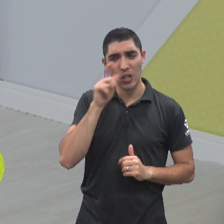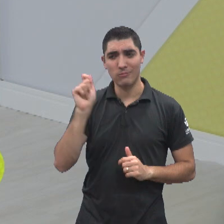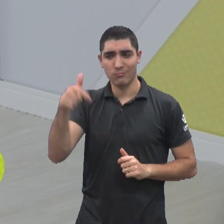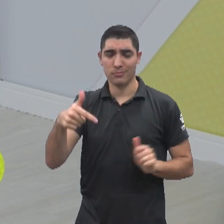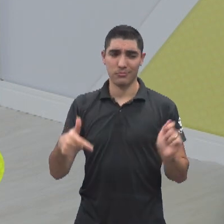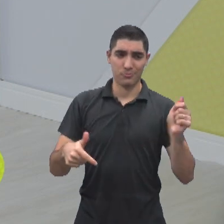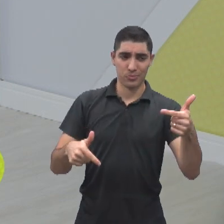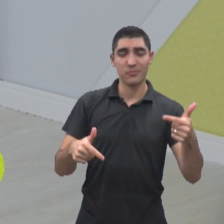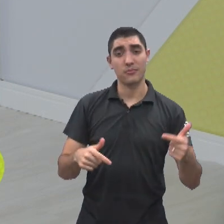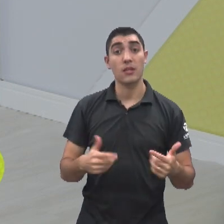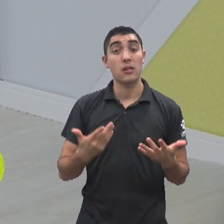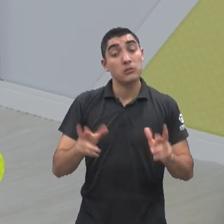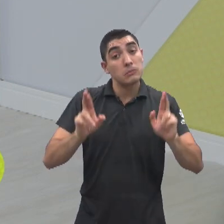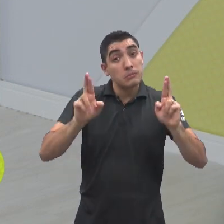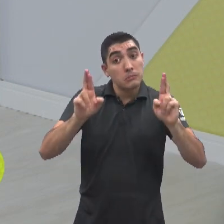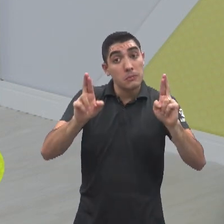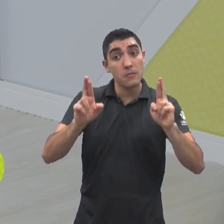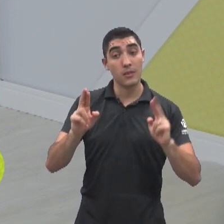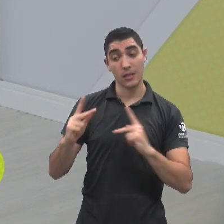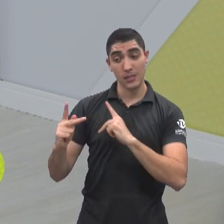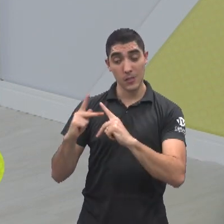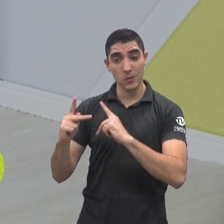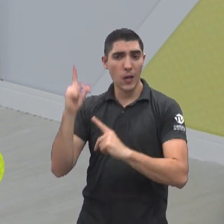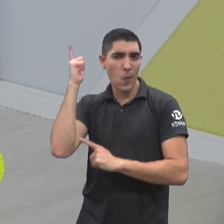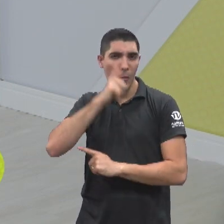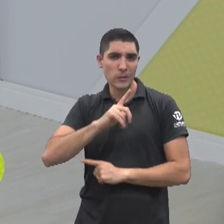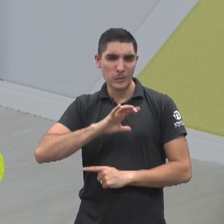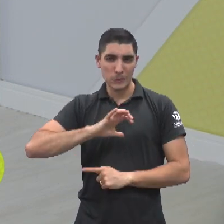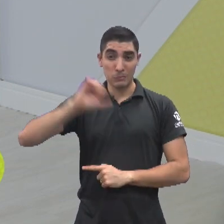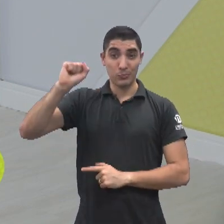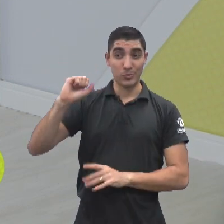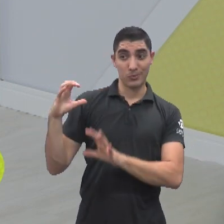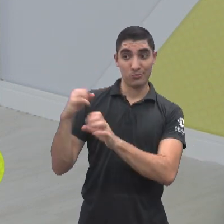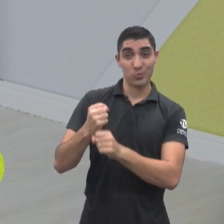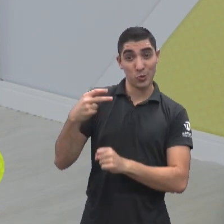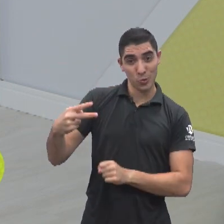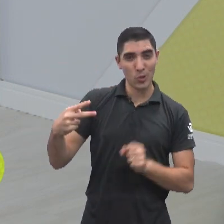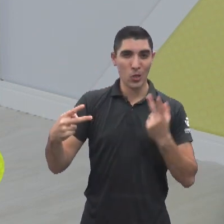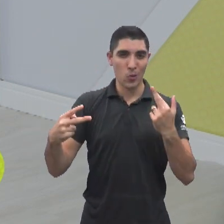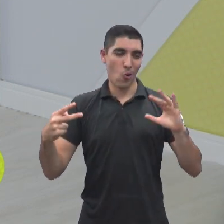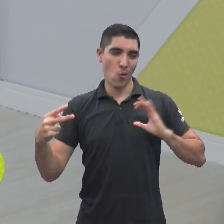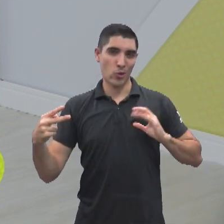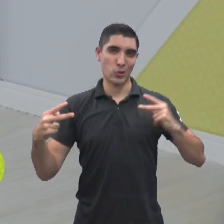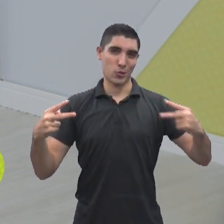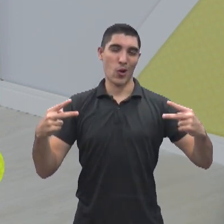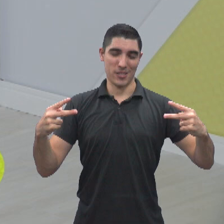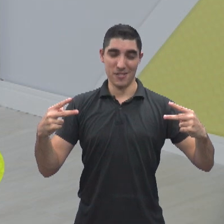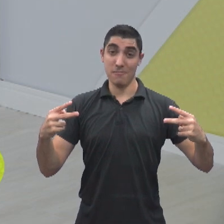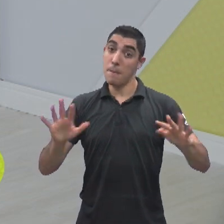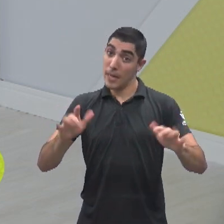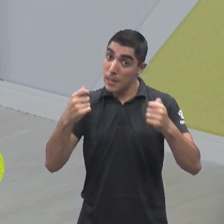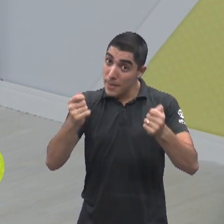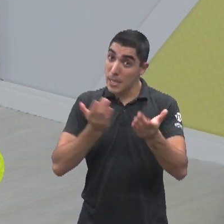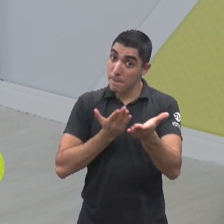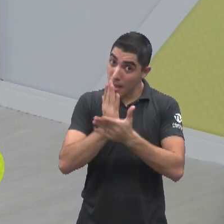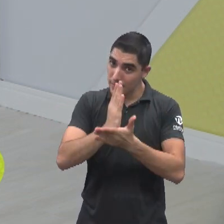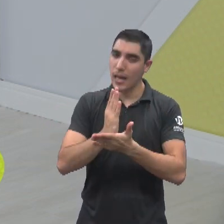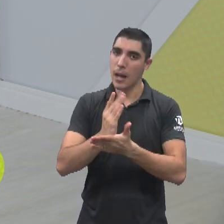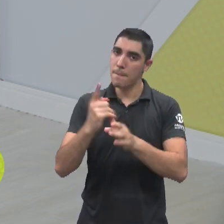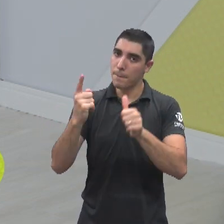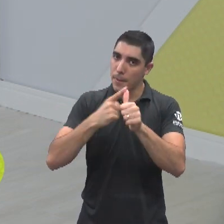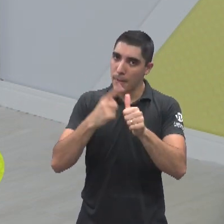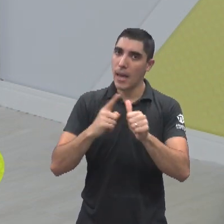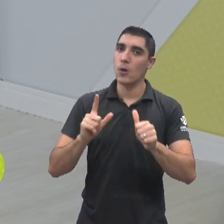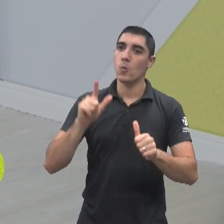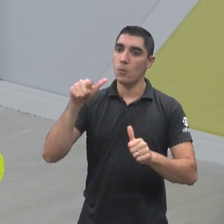José empate em número de títulos com a equipe do Corinthians, mas primeiro precisa passar pela fase de classificação, semifinal e aí